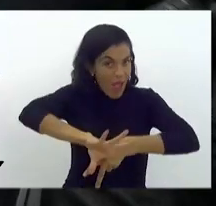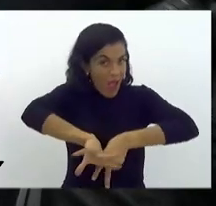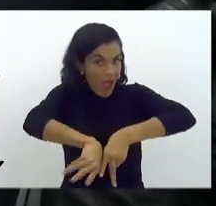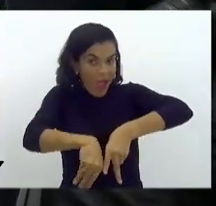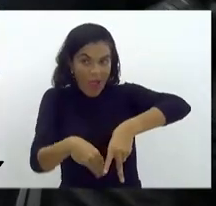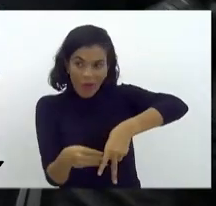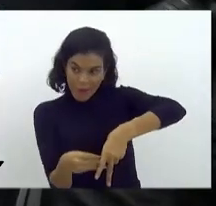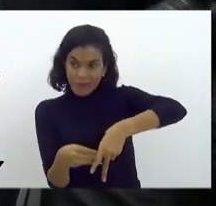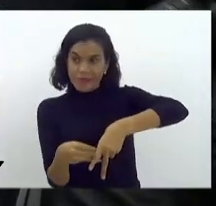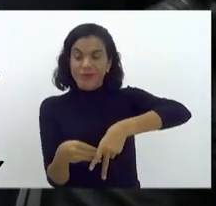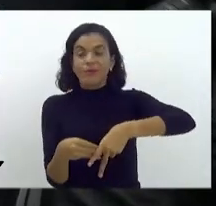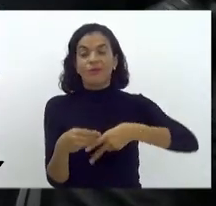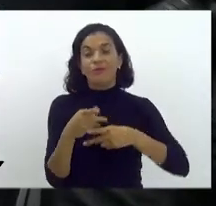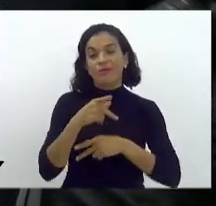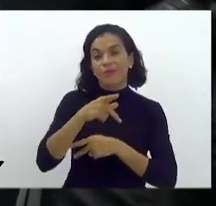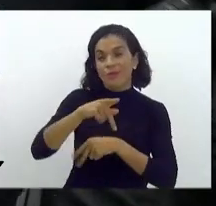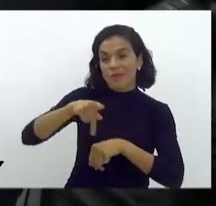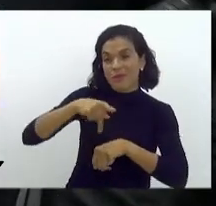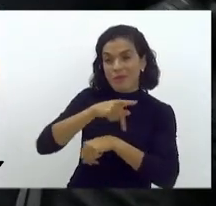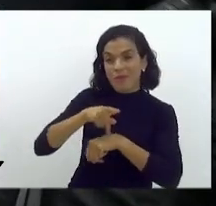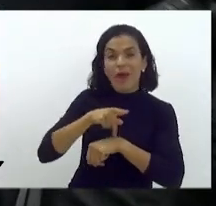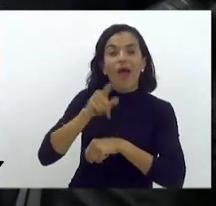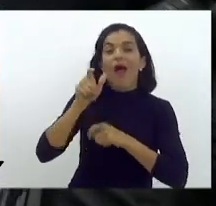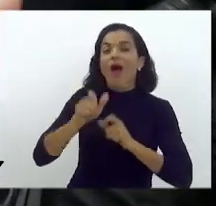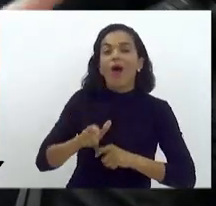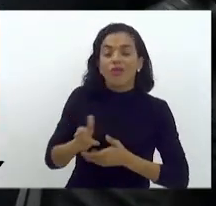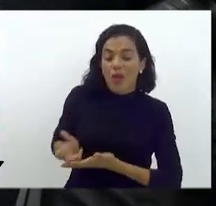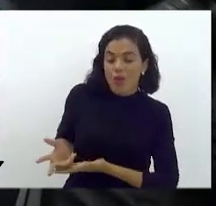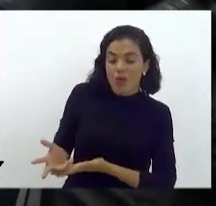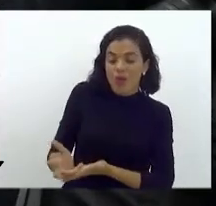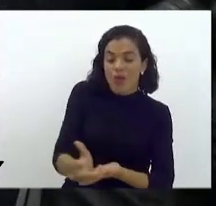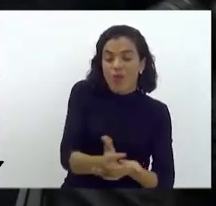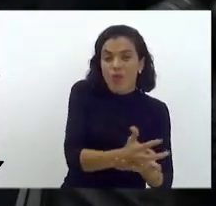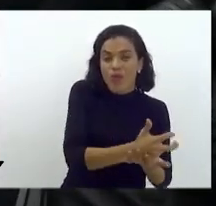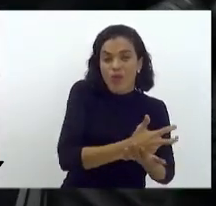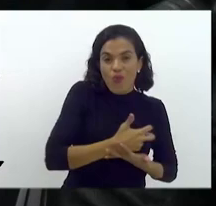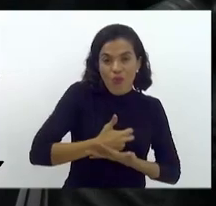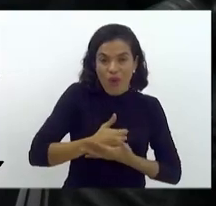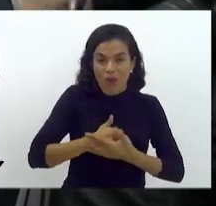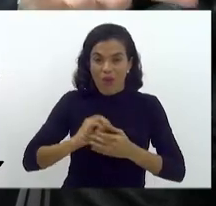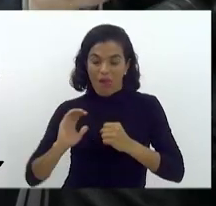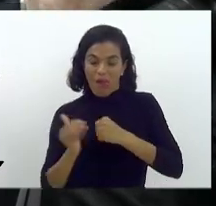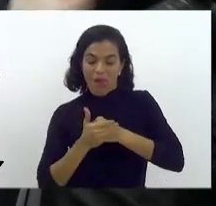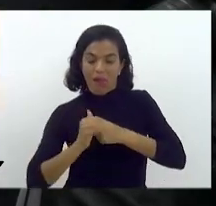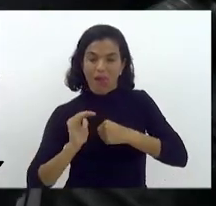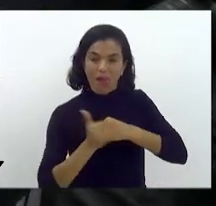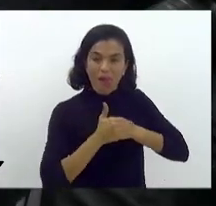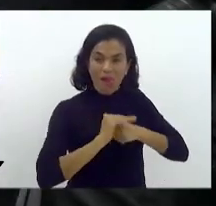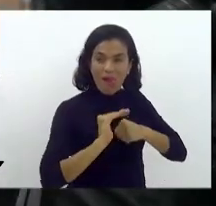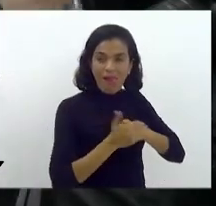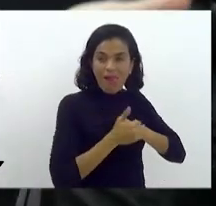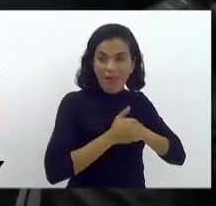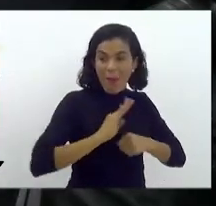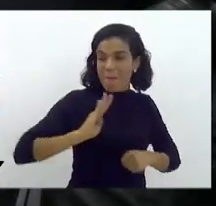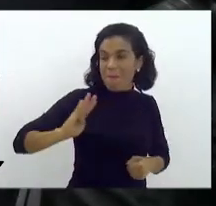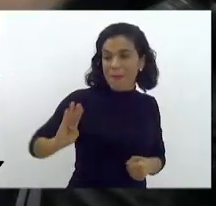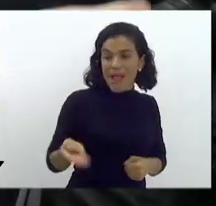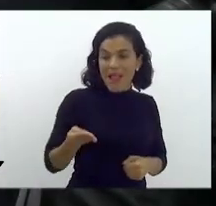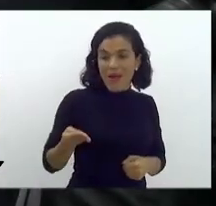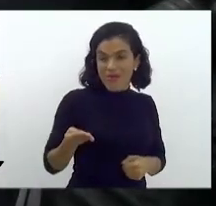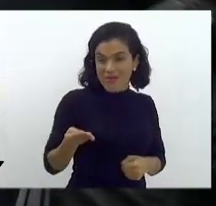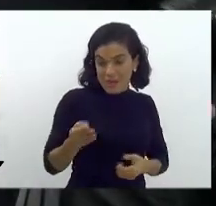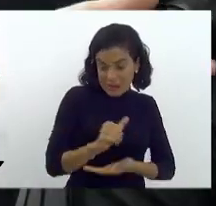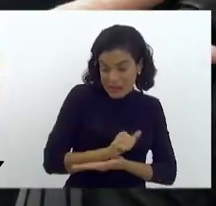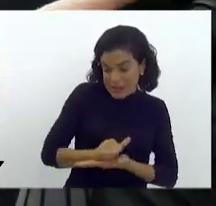nesse país nesse estado é na receita quando na receita corrupção de bilhão da despesa de